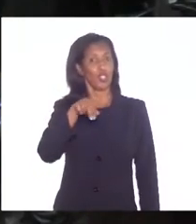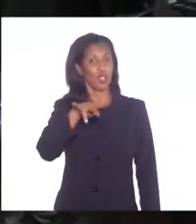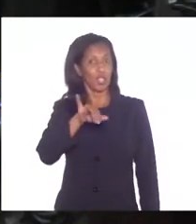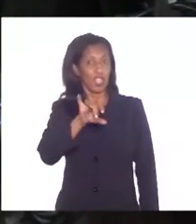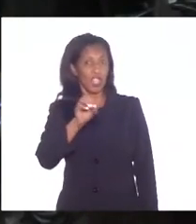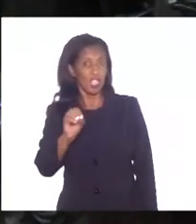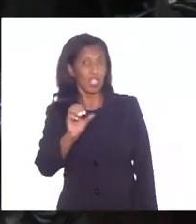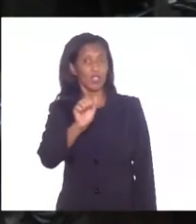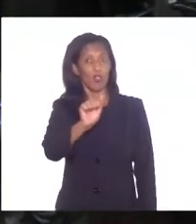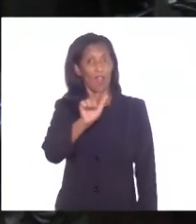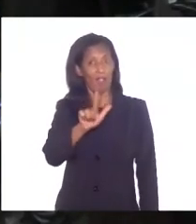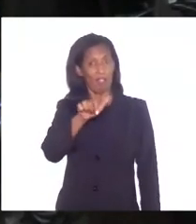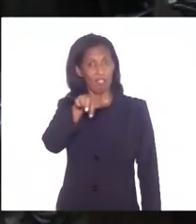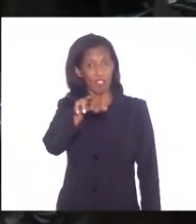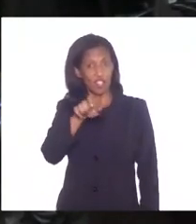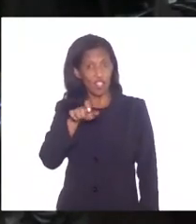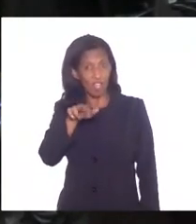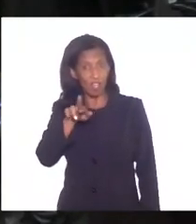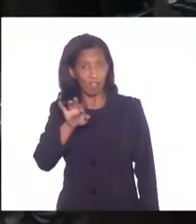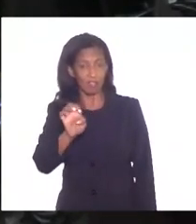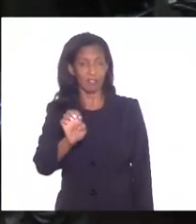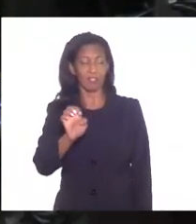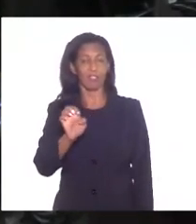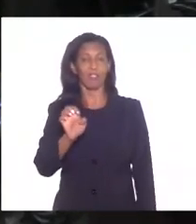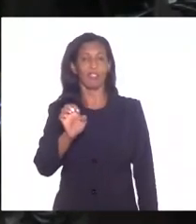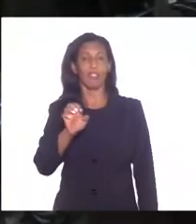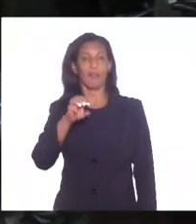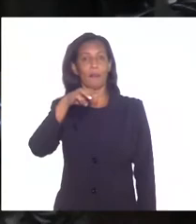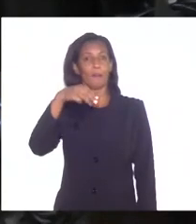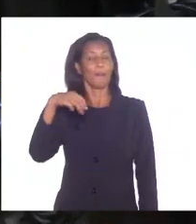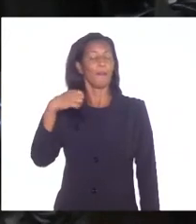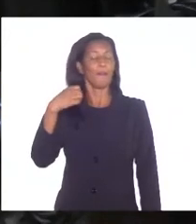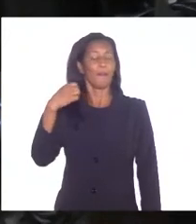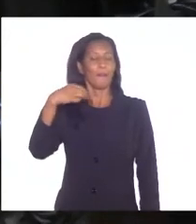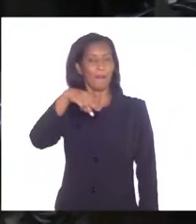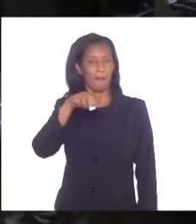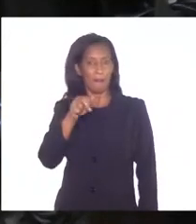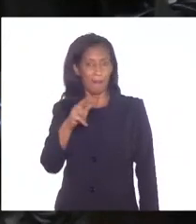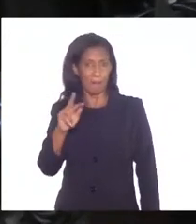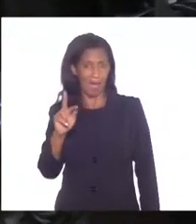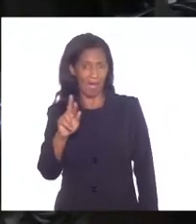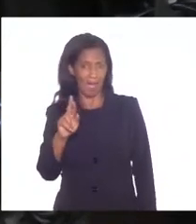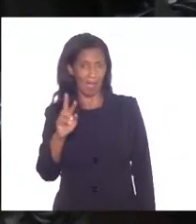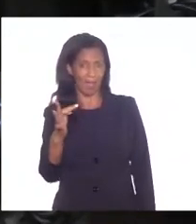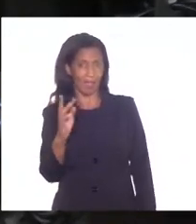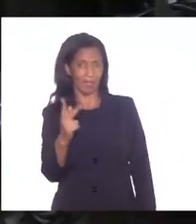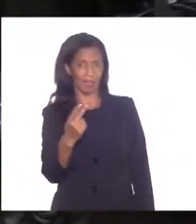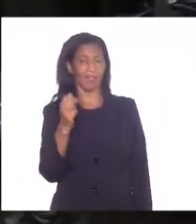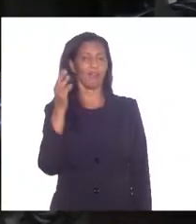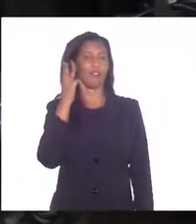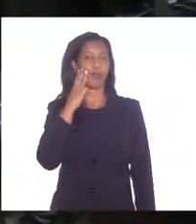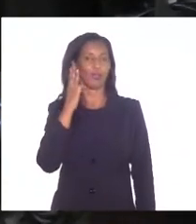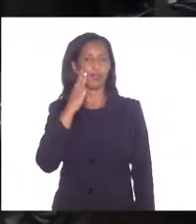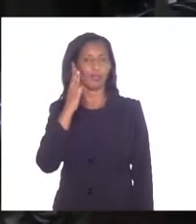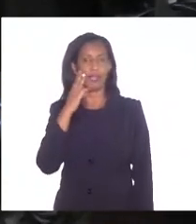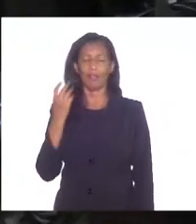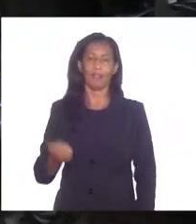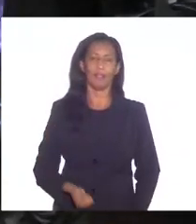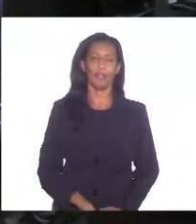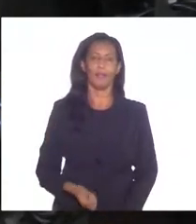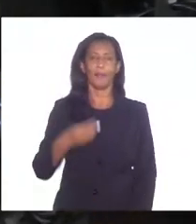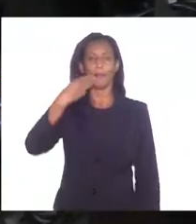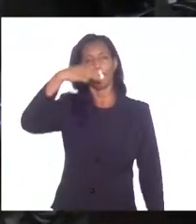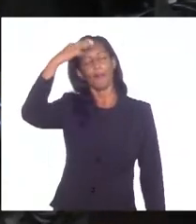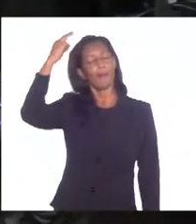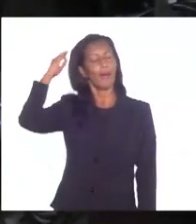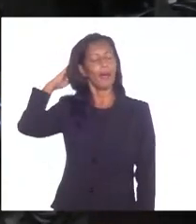deputado Alexandre Freitas, deputado Marta Rocha, deputado Valdeque Carneiro, deputado